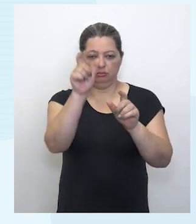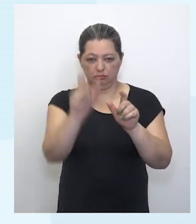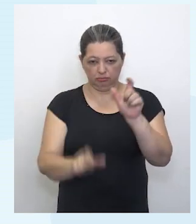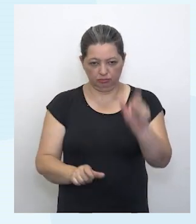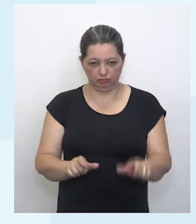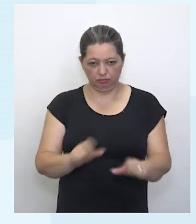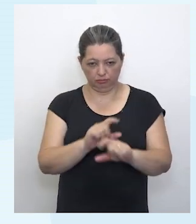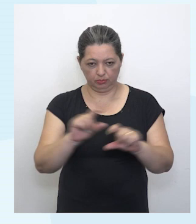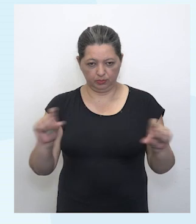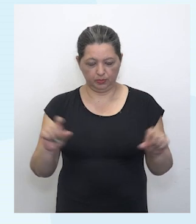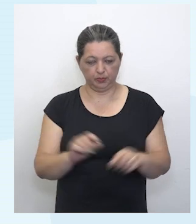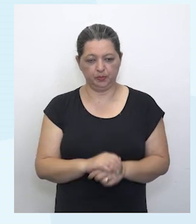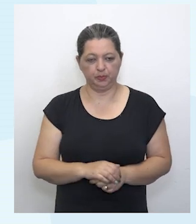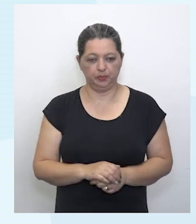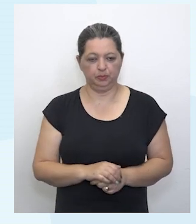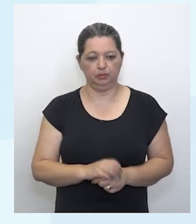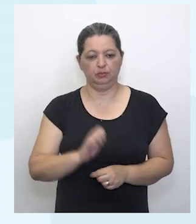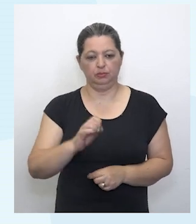Vamos também trabalhar a